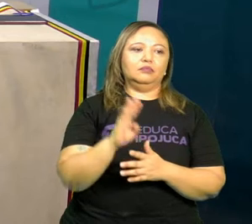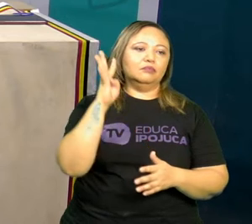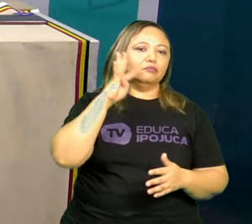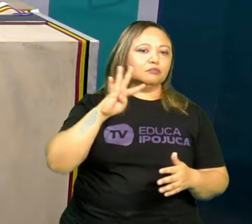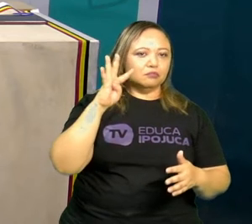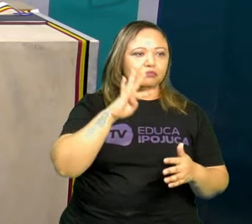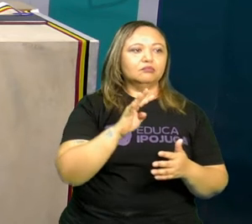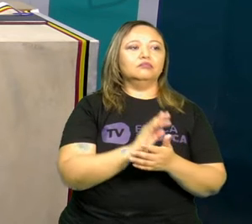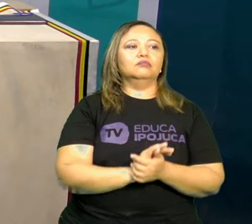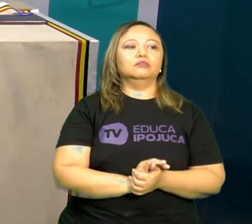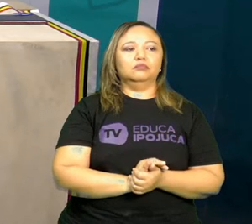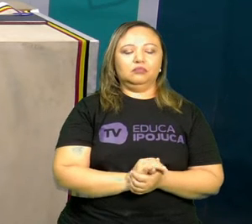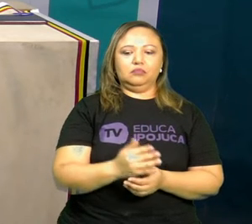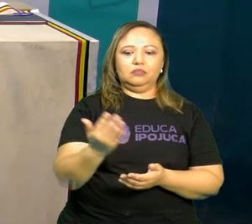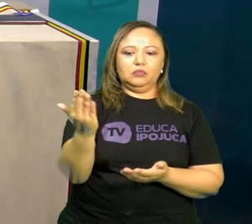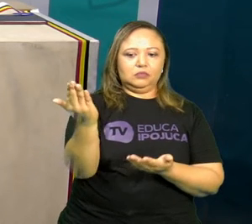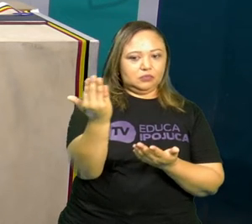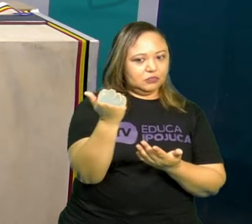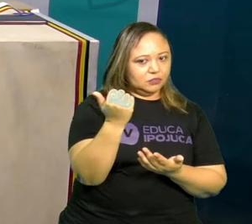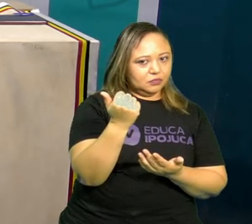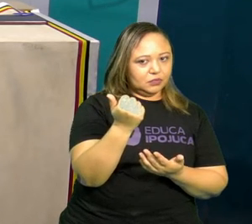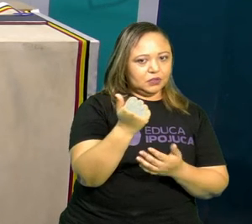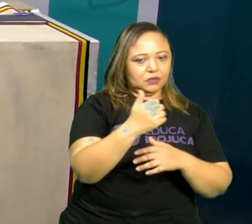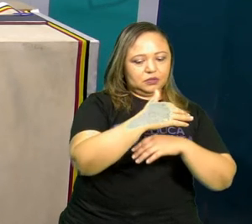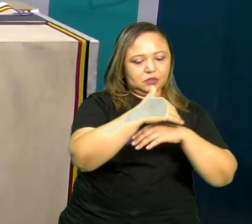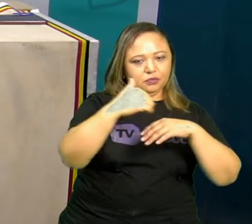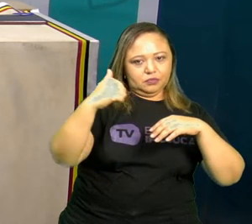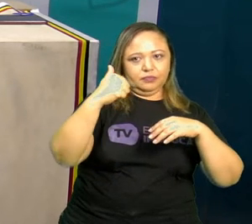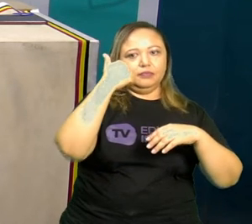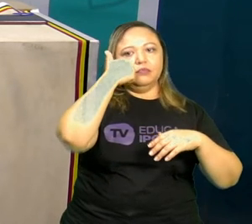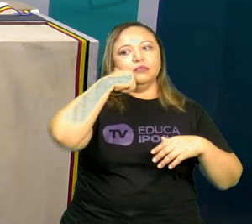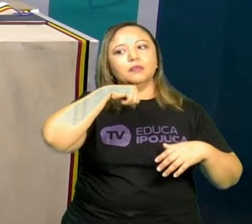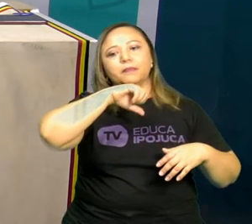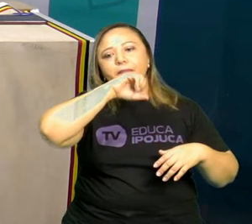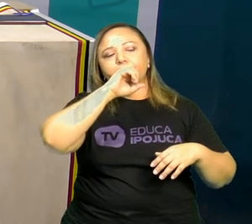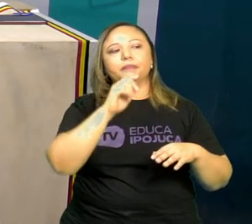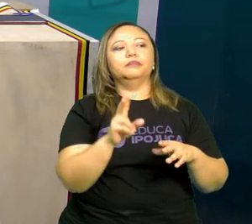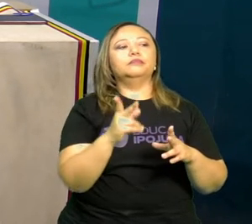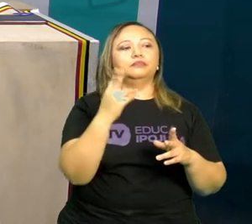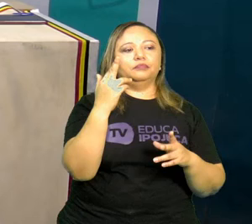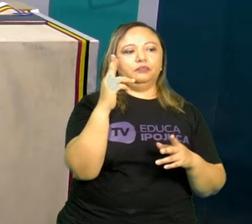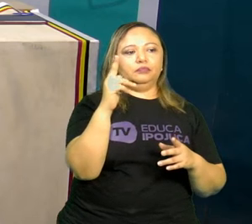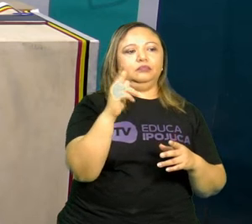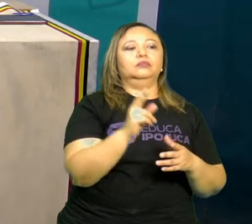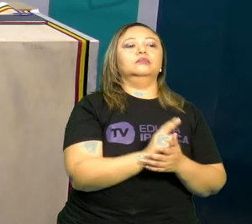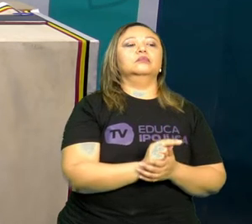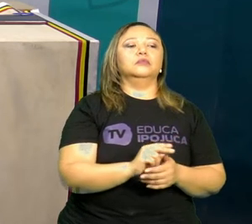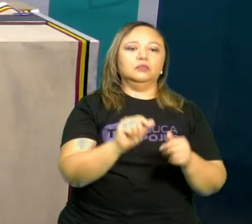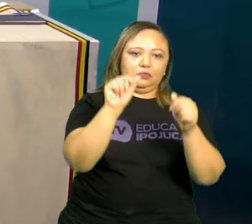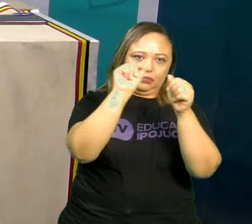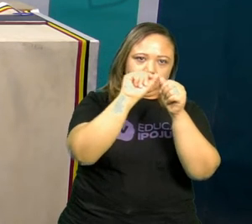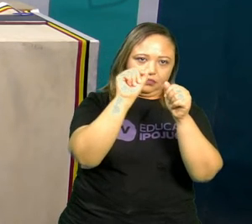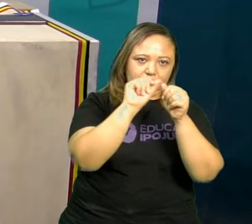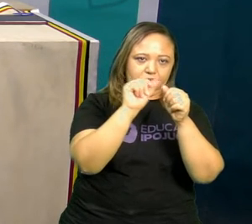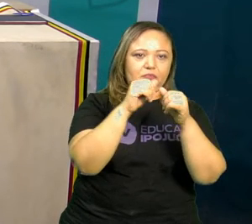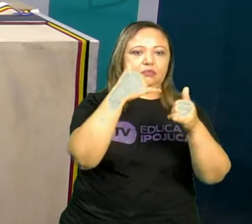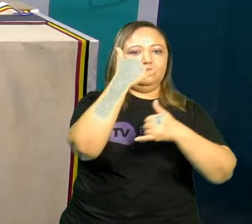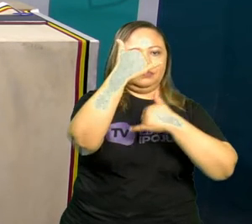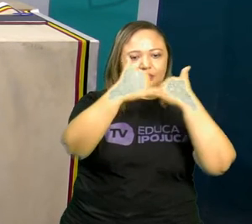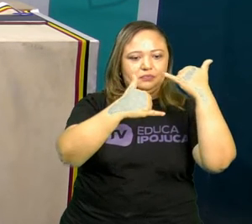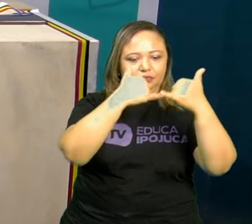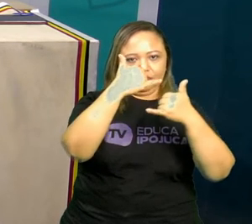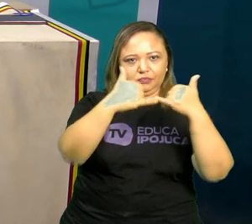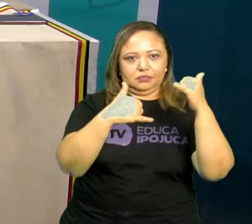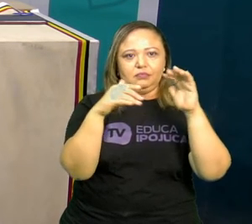meus amores? Chame a mamãe, chame os irmãozinhos e façam essa brincadeira na